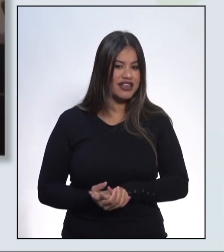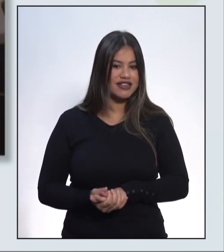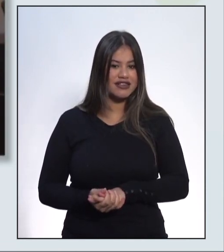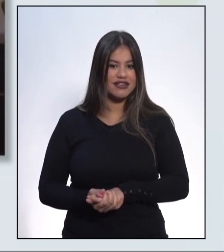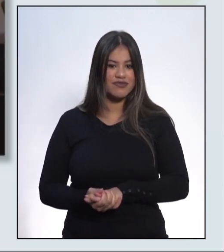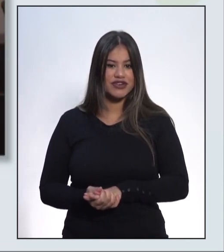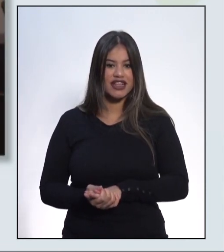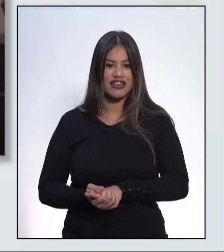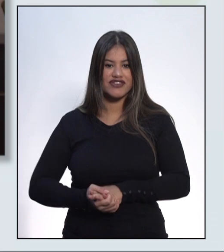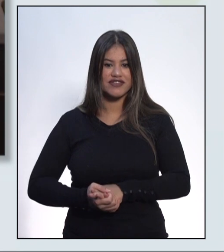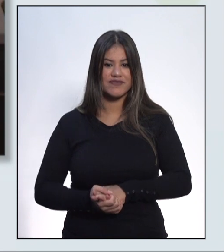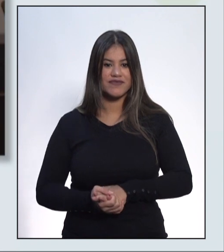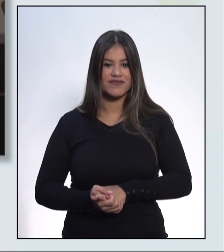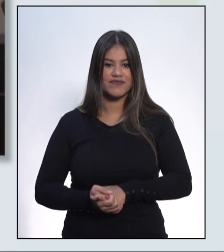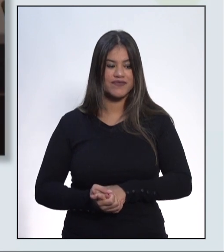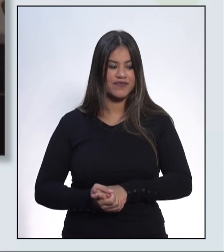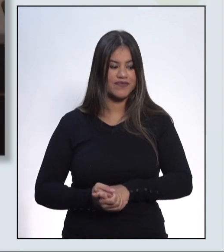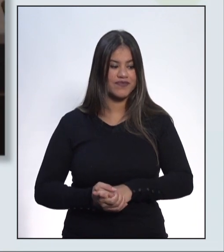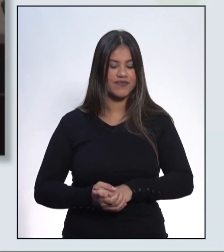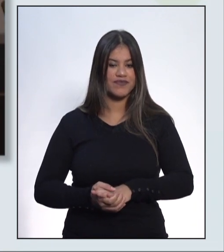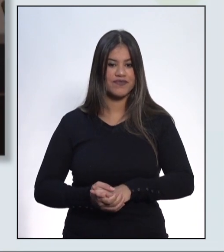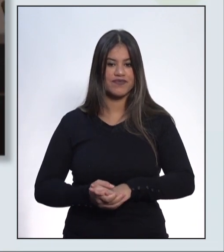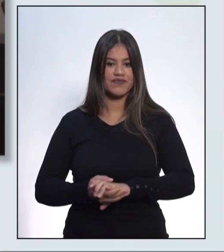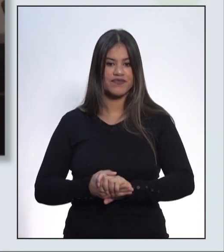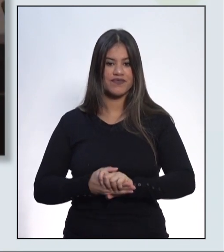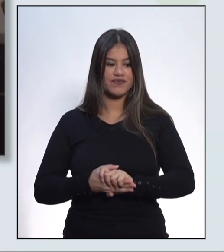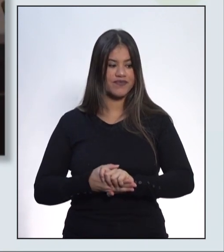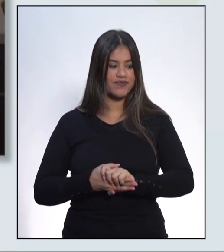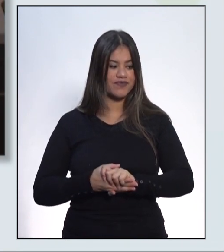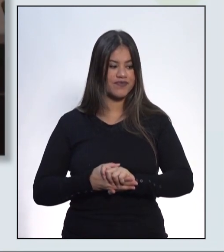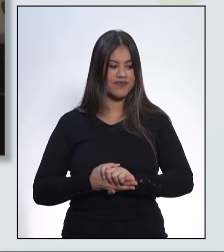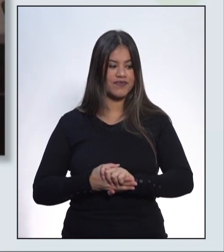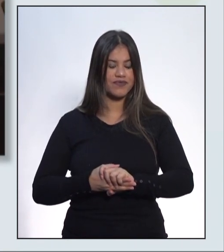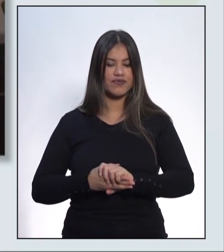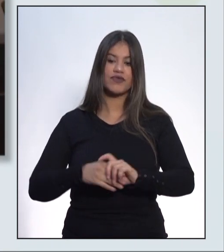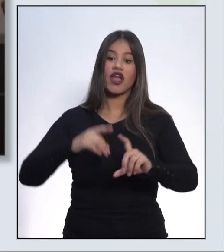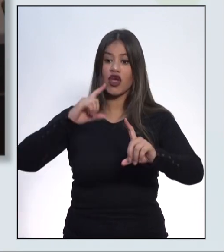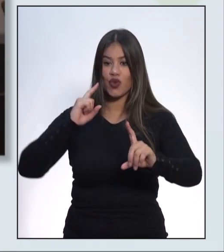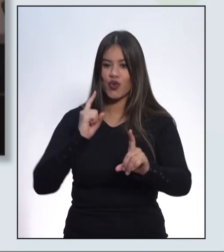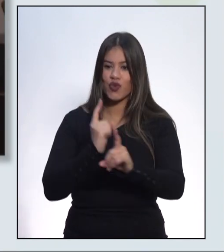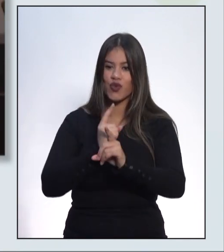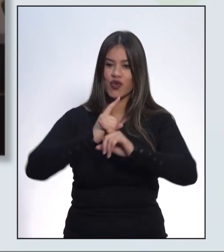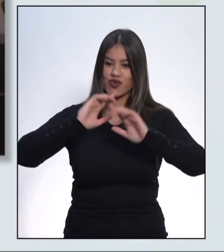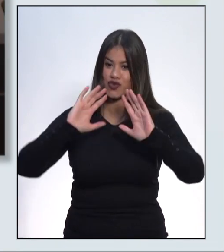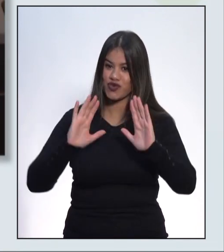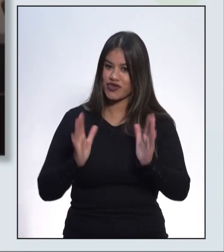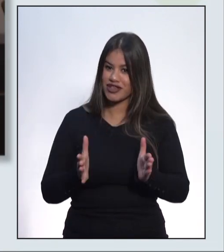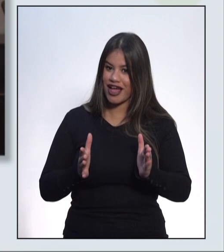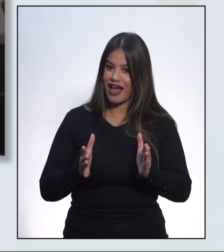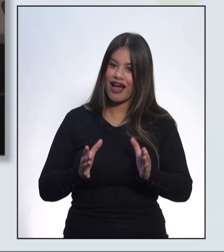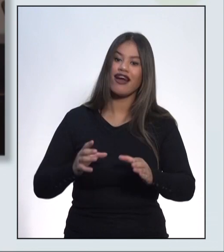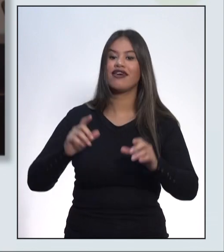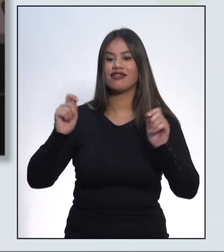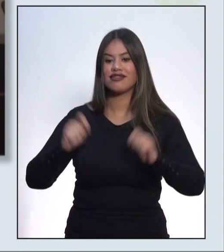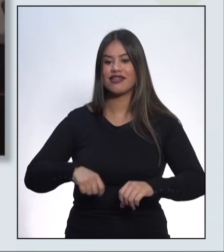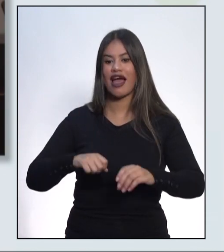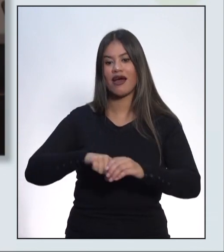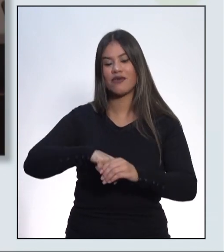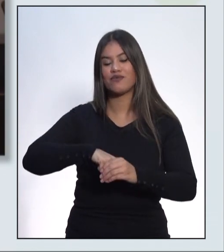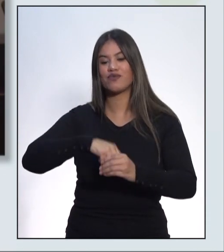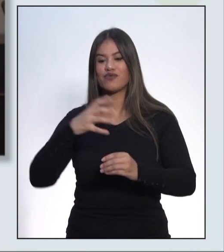Você imaginou, observou e encontrou algo significativo para você transformar em um conteúdo